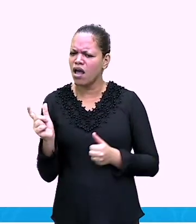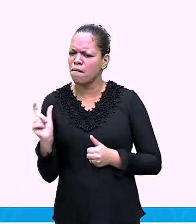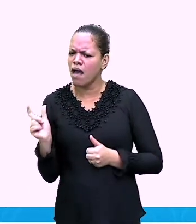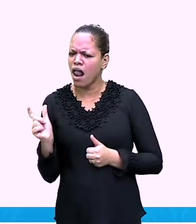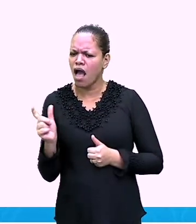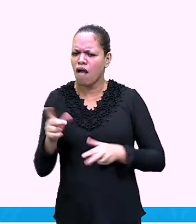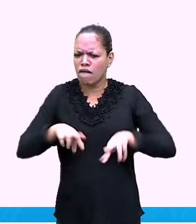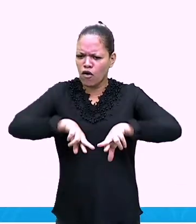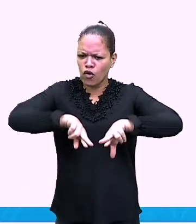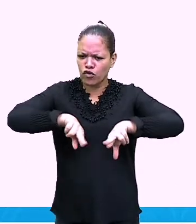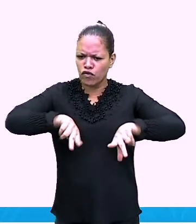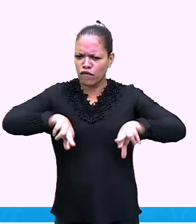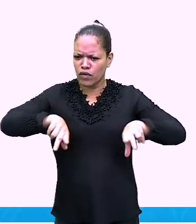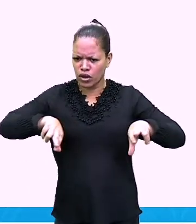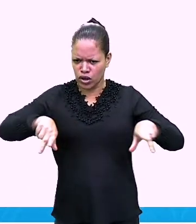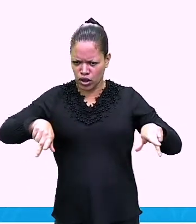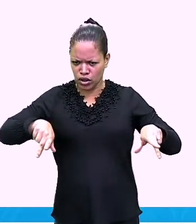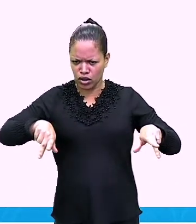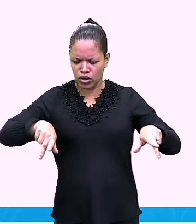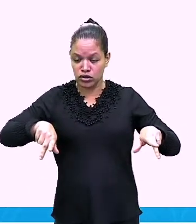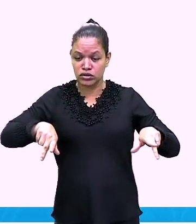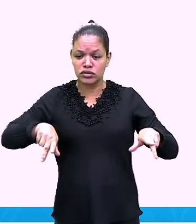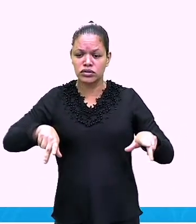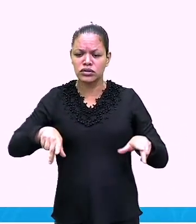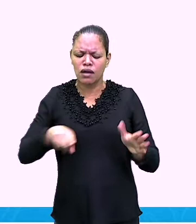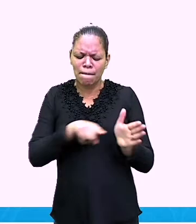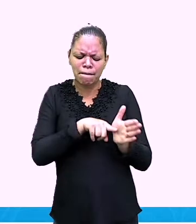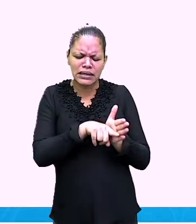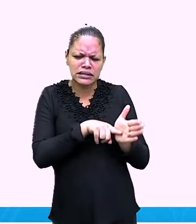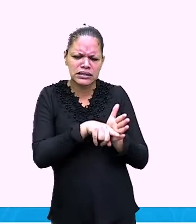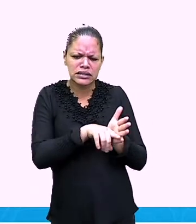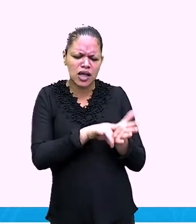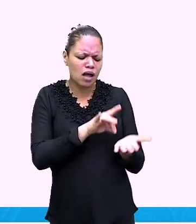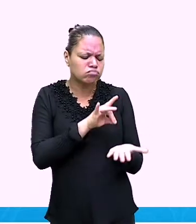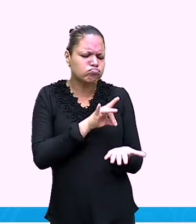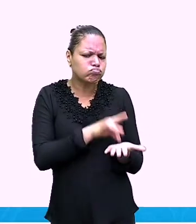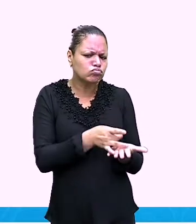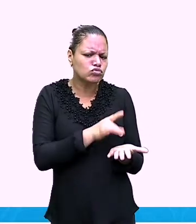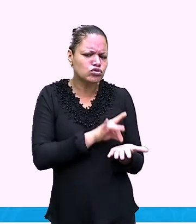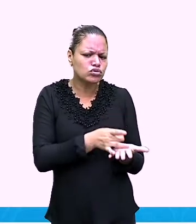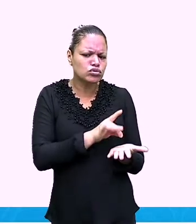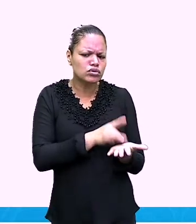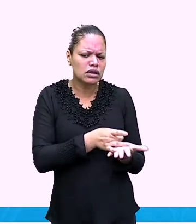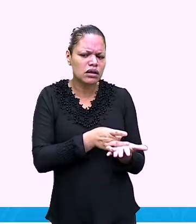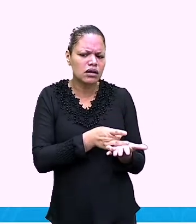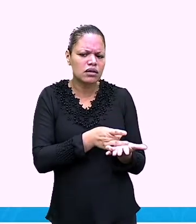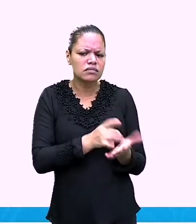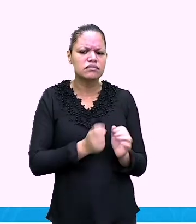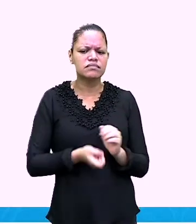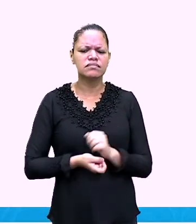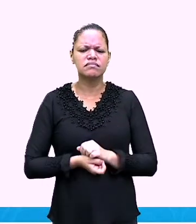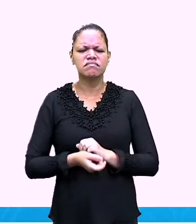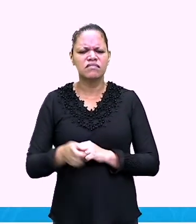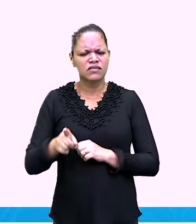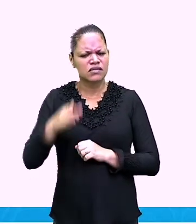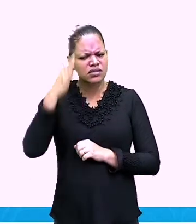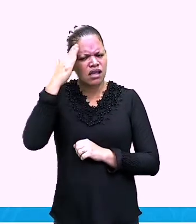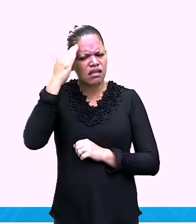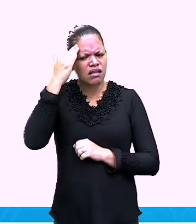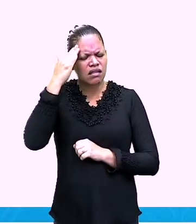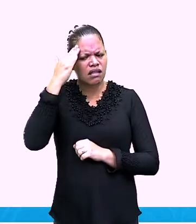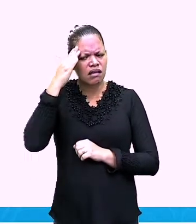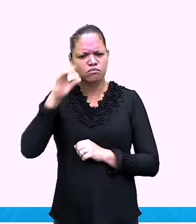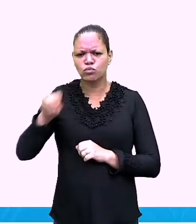gente pesquisou no dicionário o que significam essas palavras para você poder entender. Quando o João fala